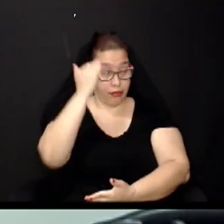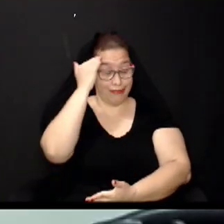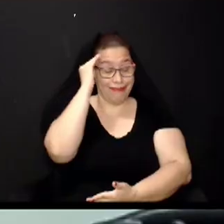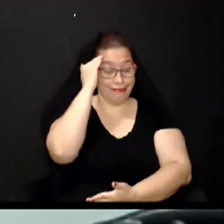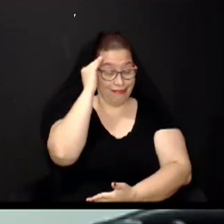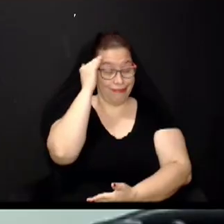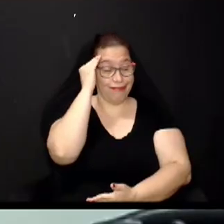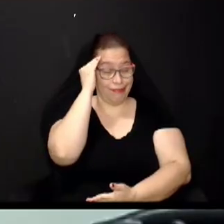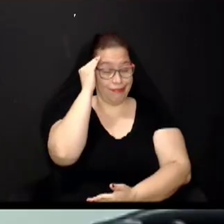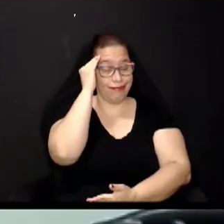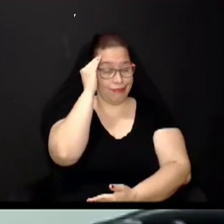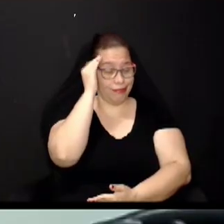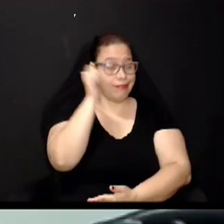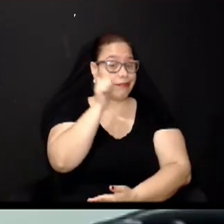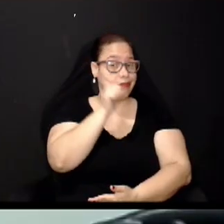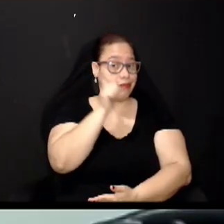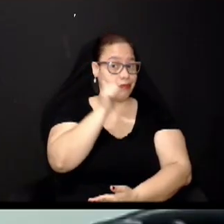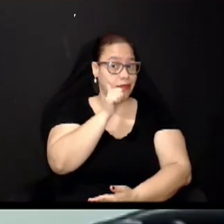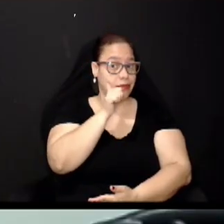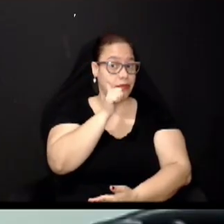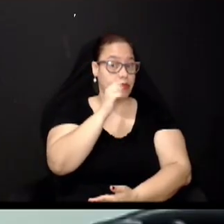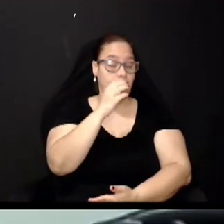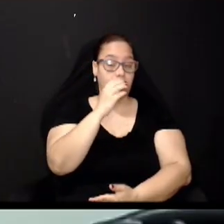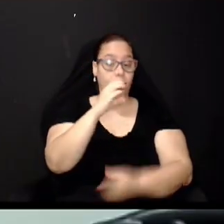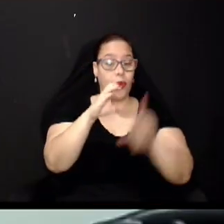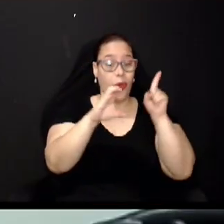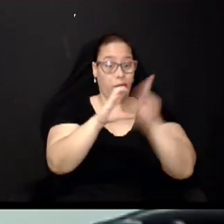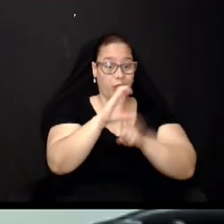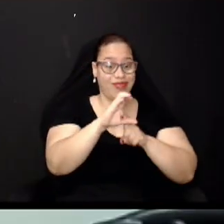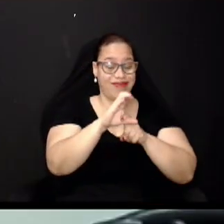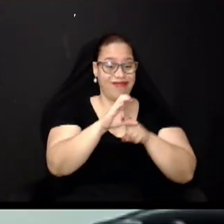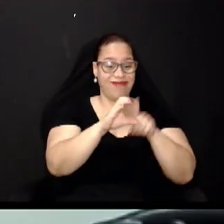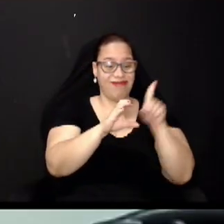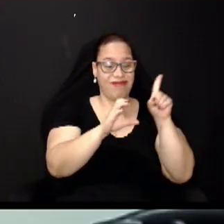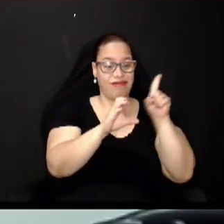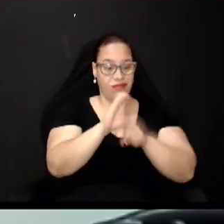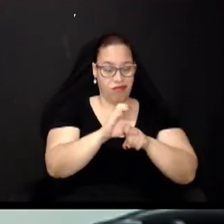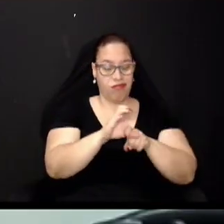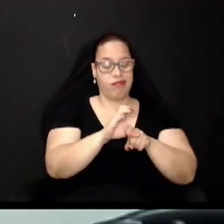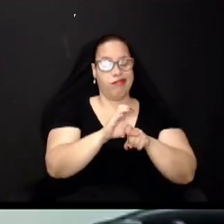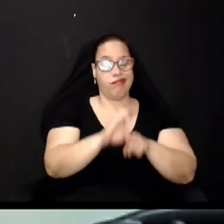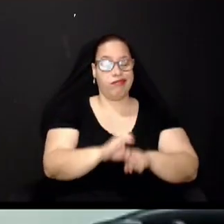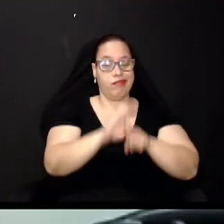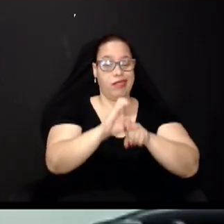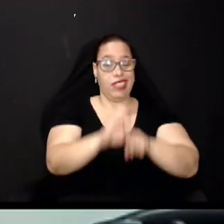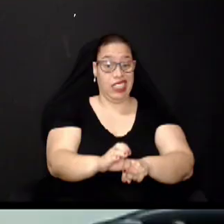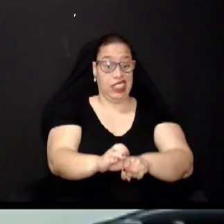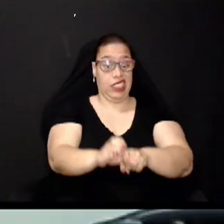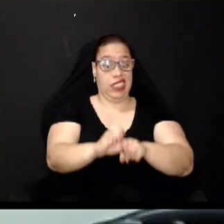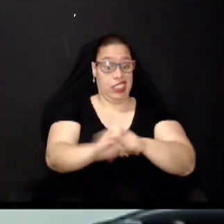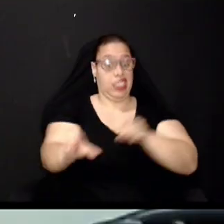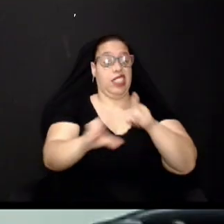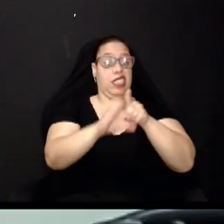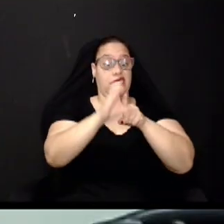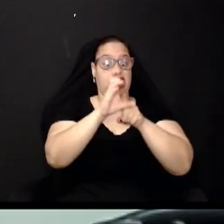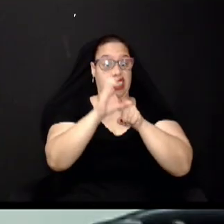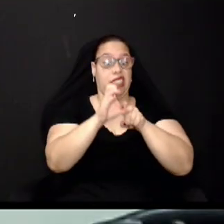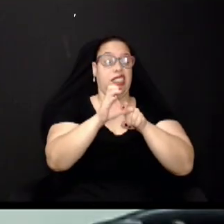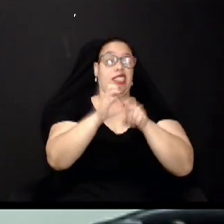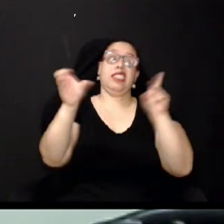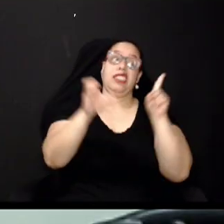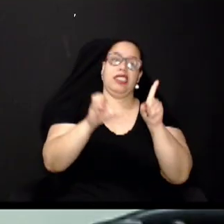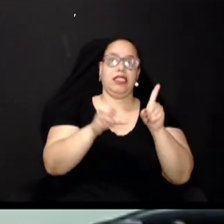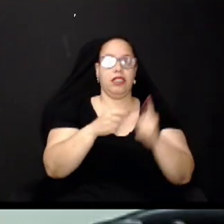como codependentes, e o codependente, a maior dificuldade dele é viver, né, é viver sozinha, né? Muitas